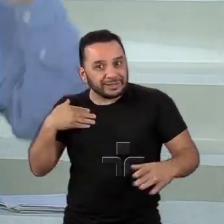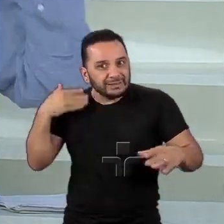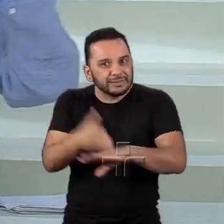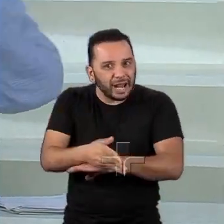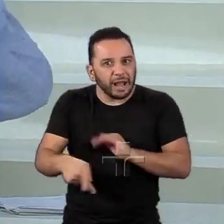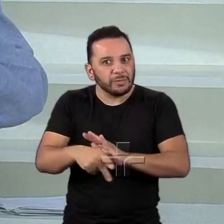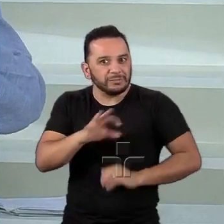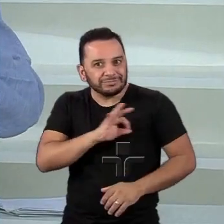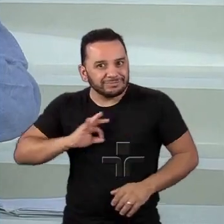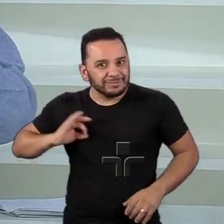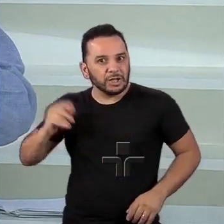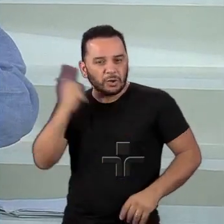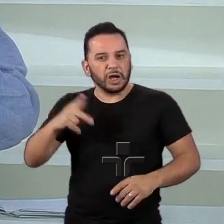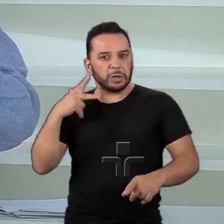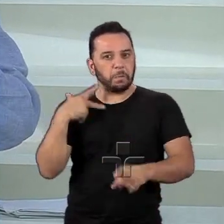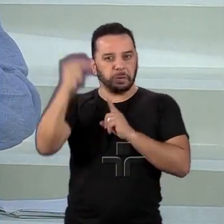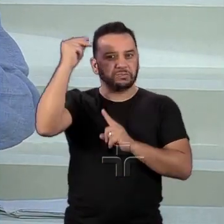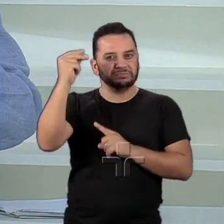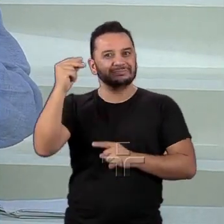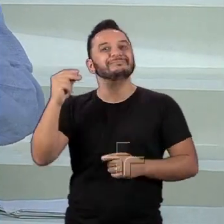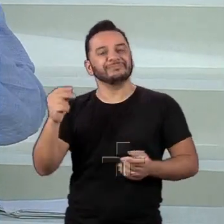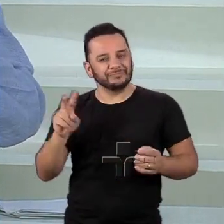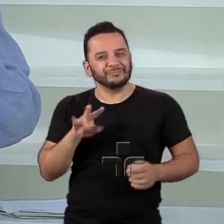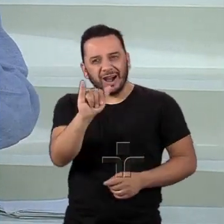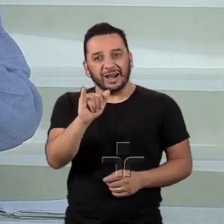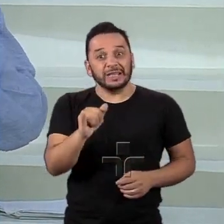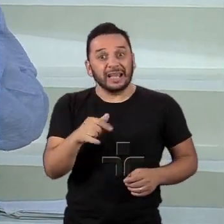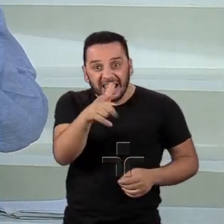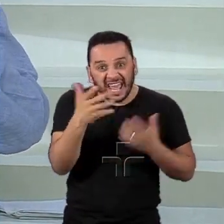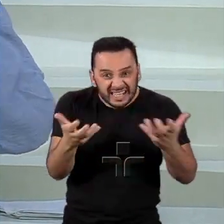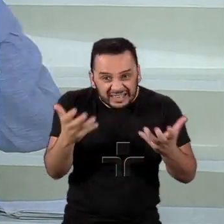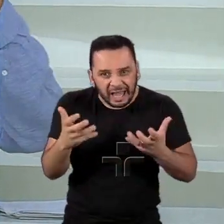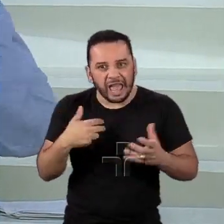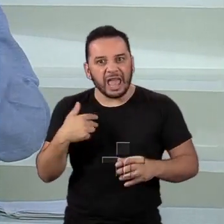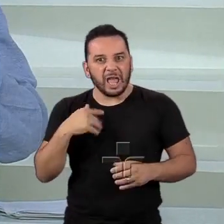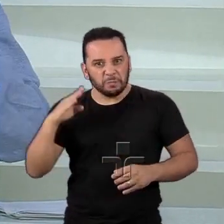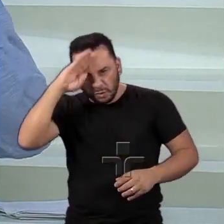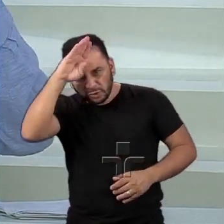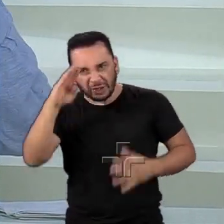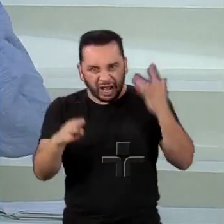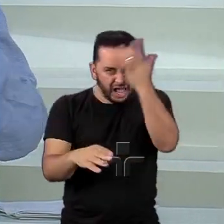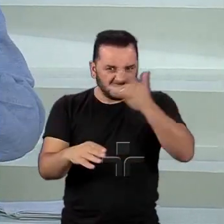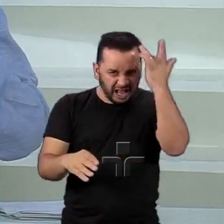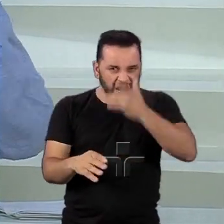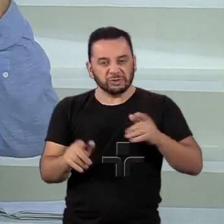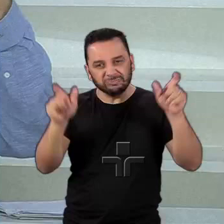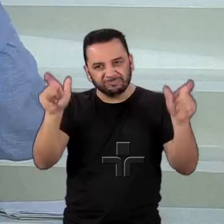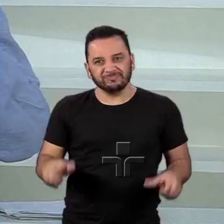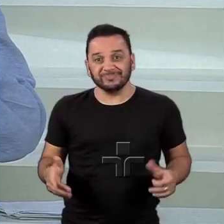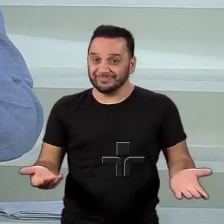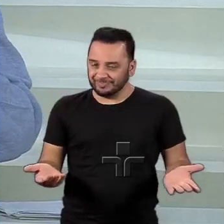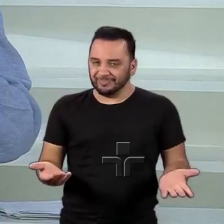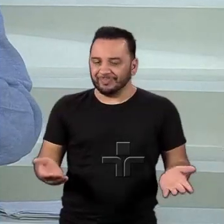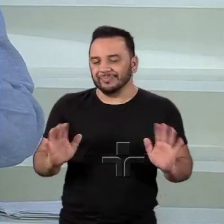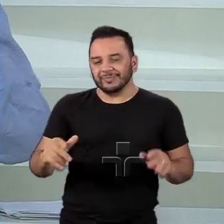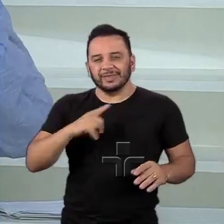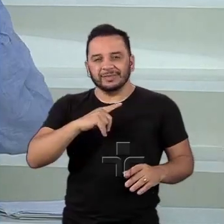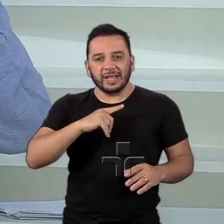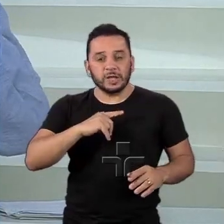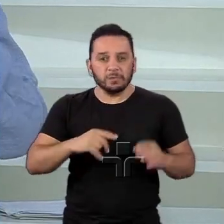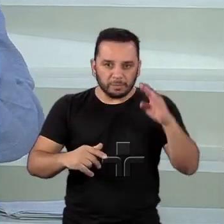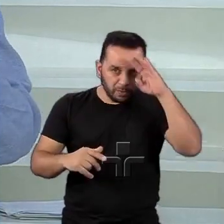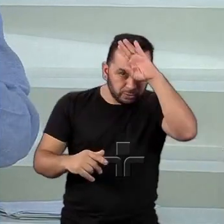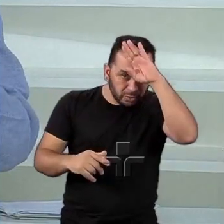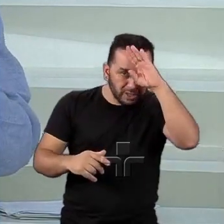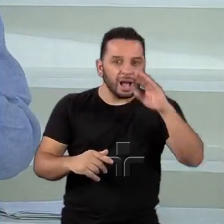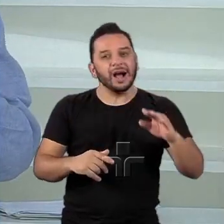que eles querem a disputa entre eles, porque é a esperança maior do Bolsonaro e do Lula. Bolsonaro é cabo eleitoral do Lula e